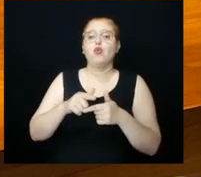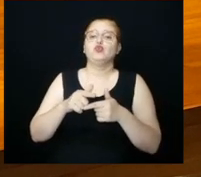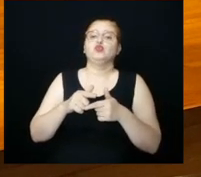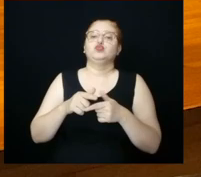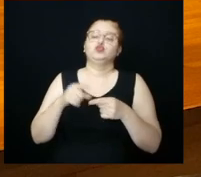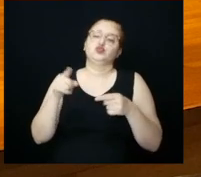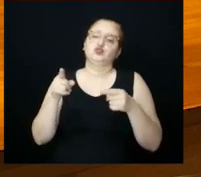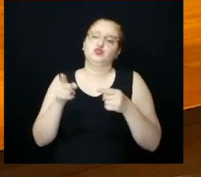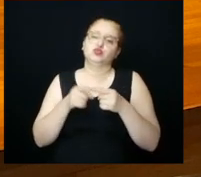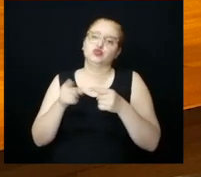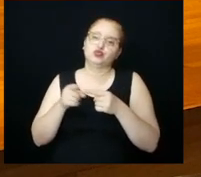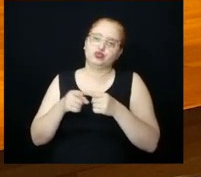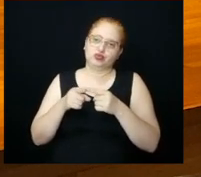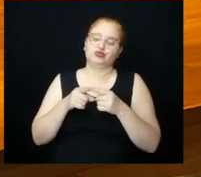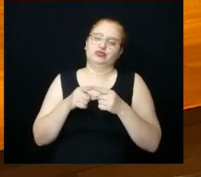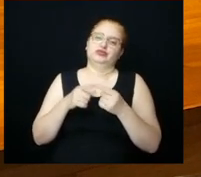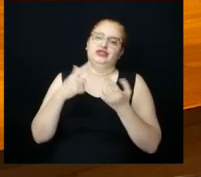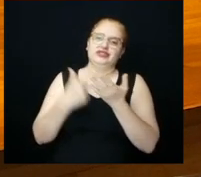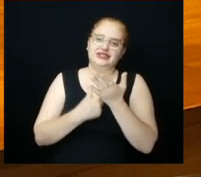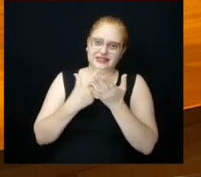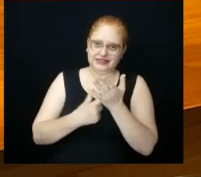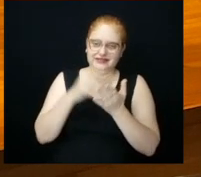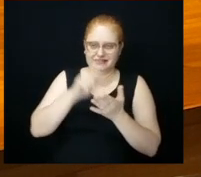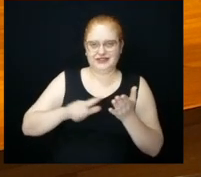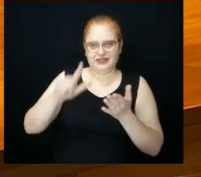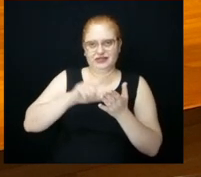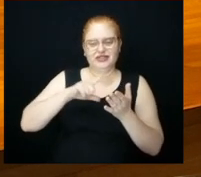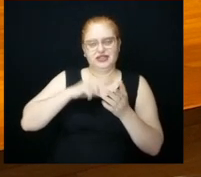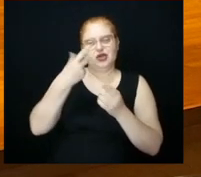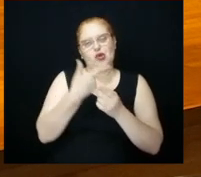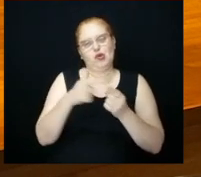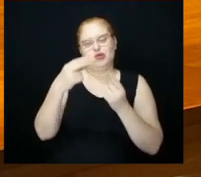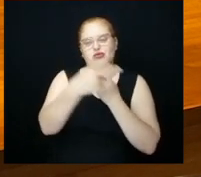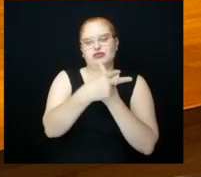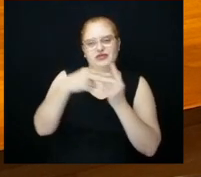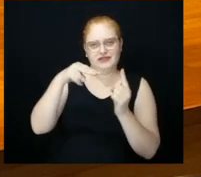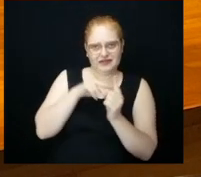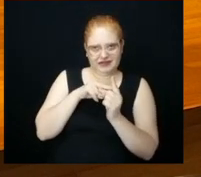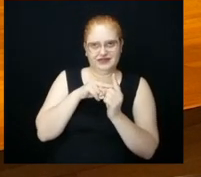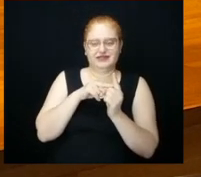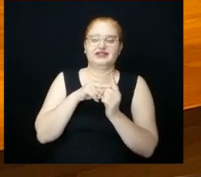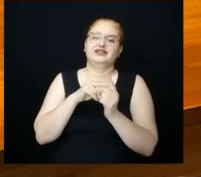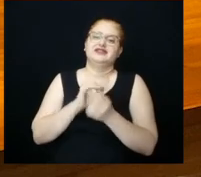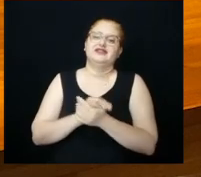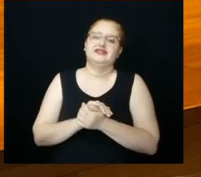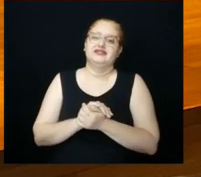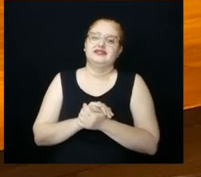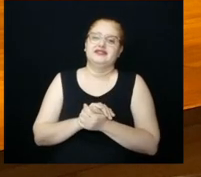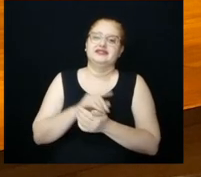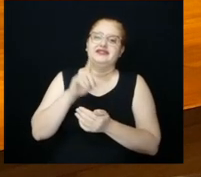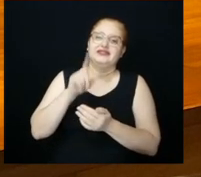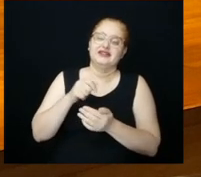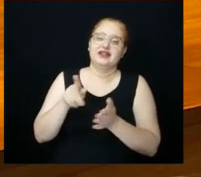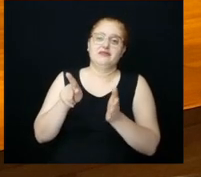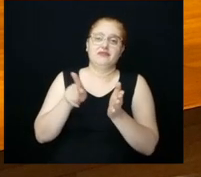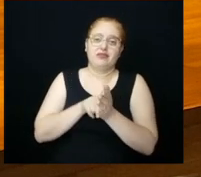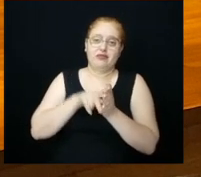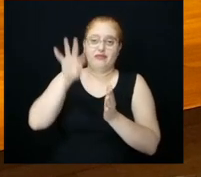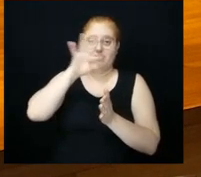aqui, que a gente tem uma outra perspectiva também, mas dentro do universo ainda de